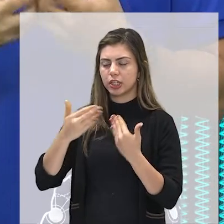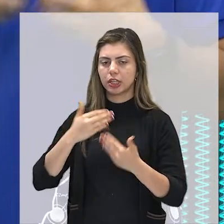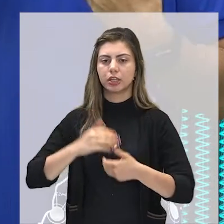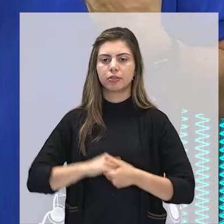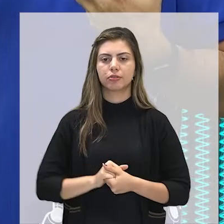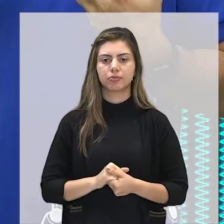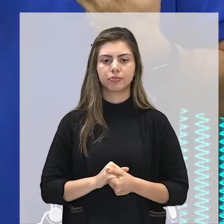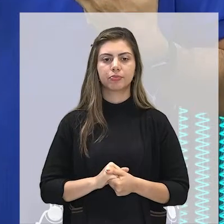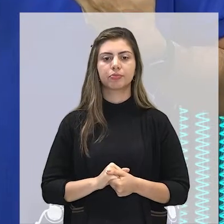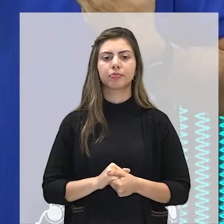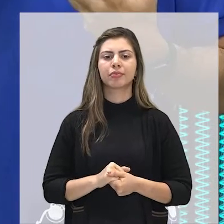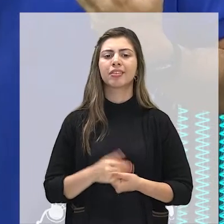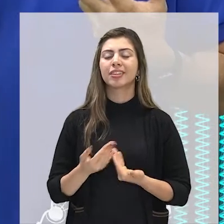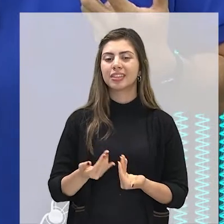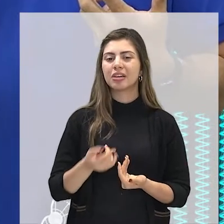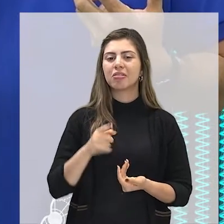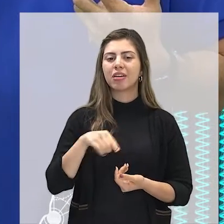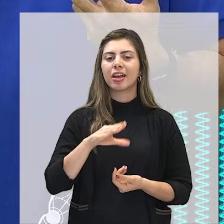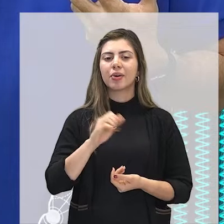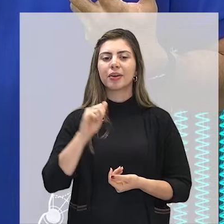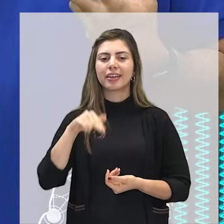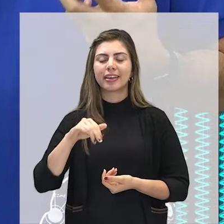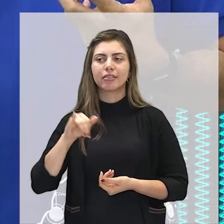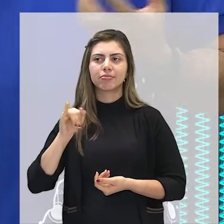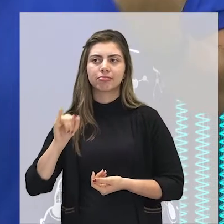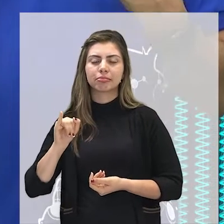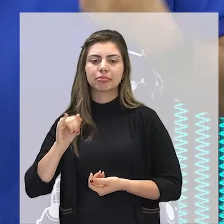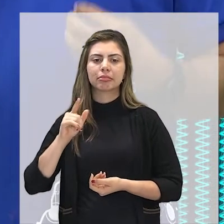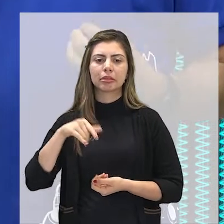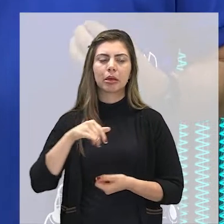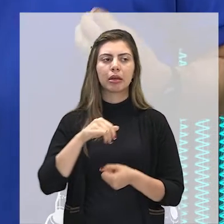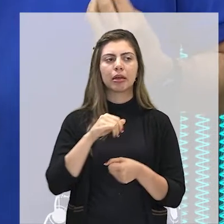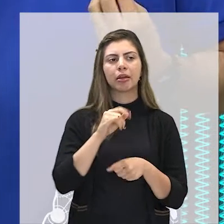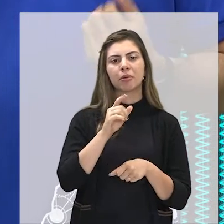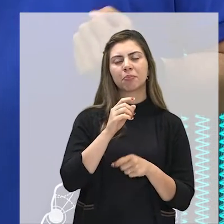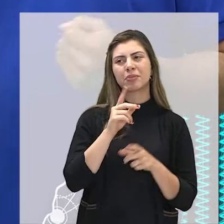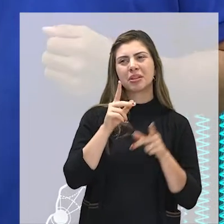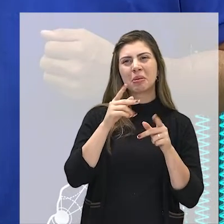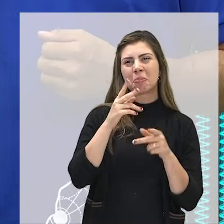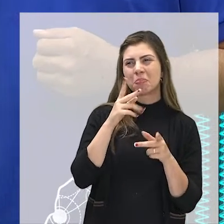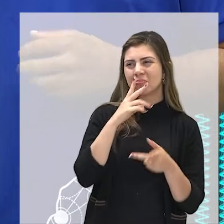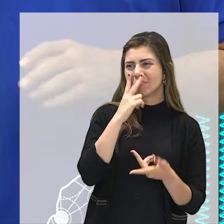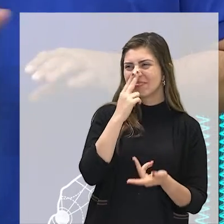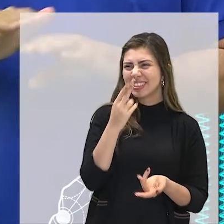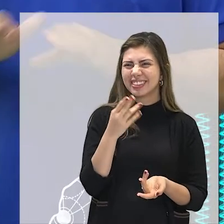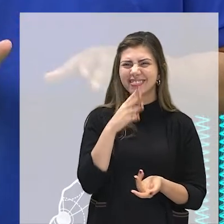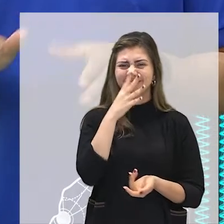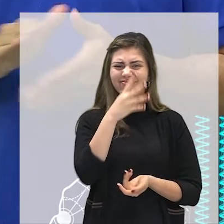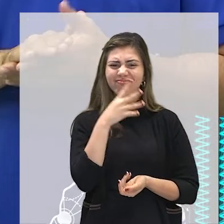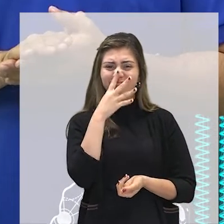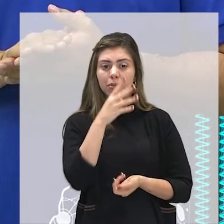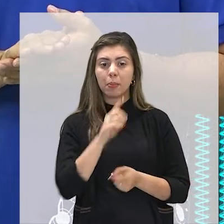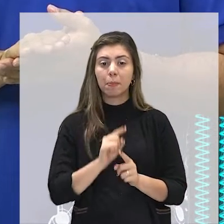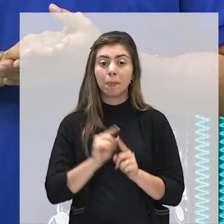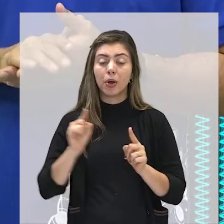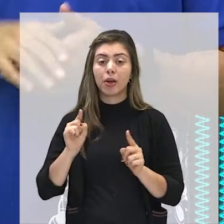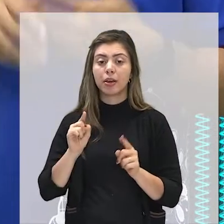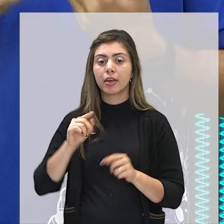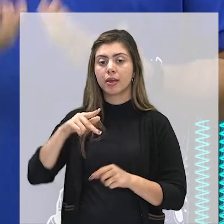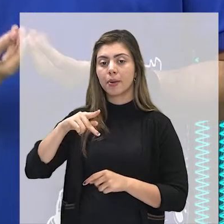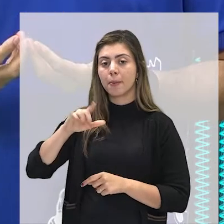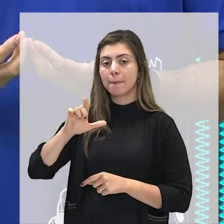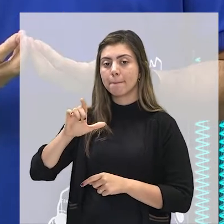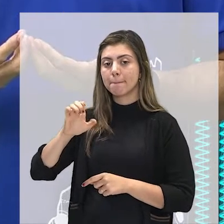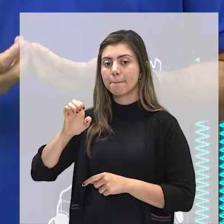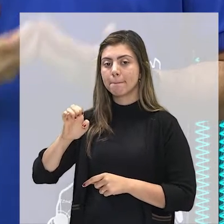né, uma eventual interpretação, né, do meu interlocutor, que eu estou sendo mal educado e tudo mais, o please vai quebrar isso, tá?